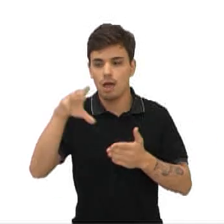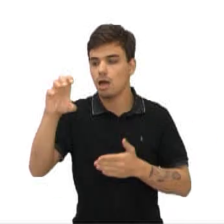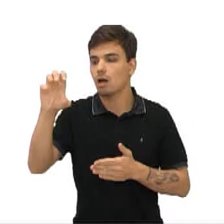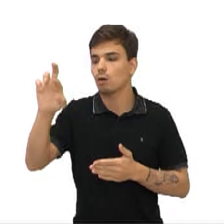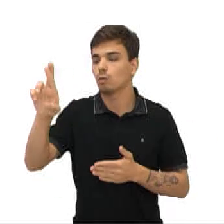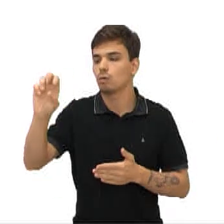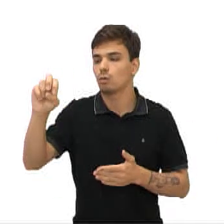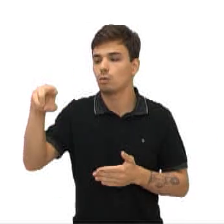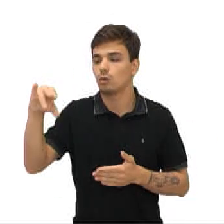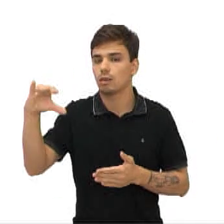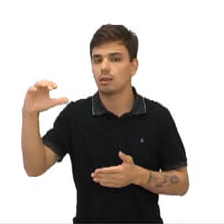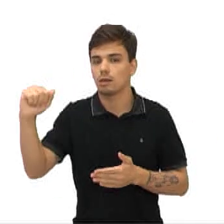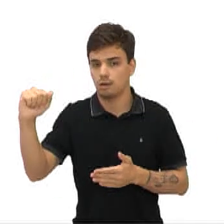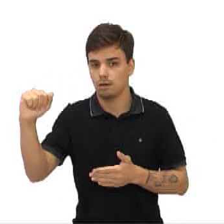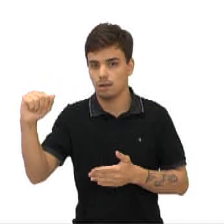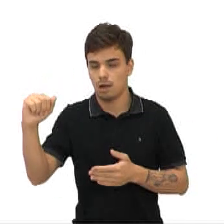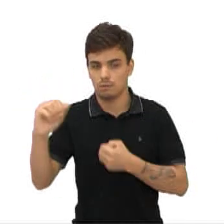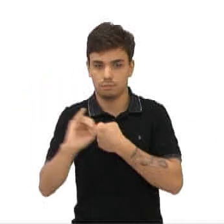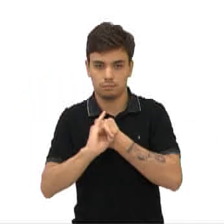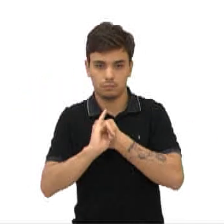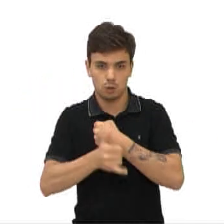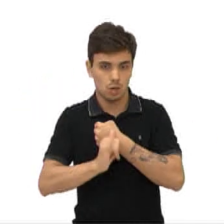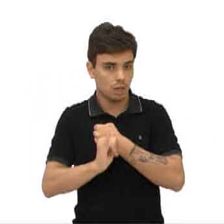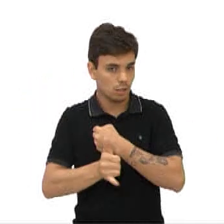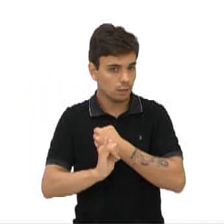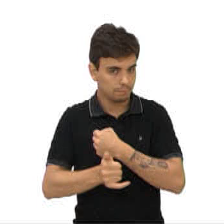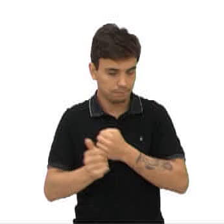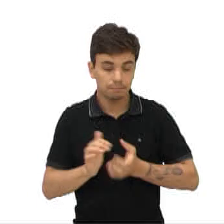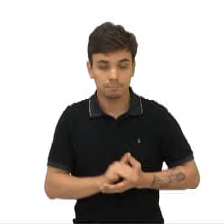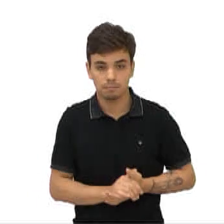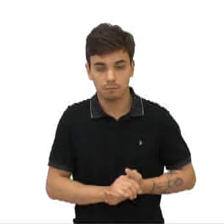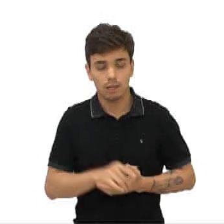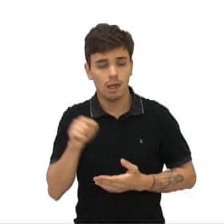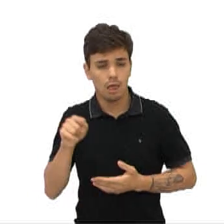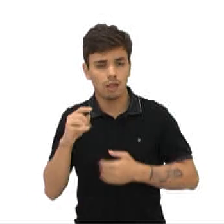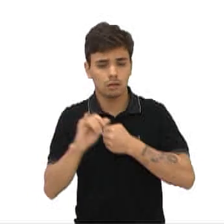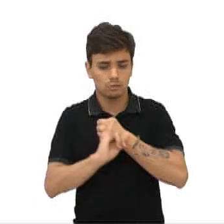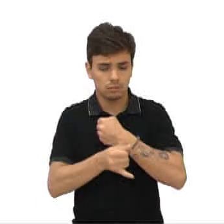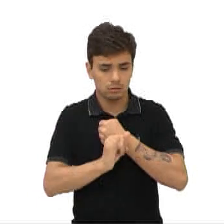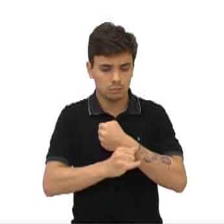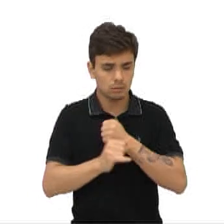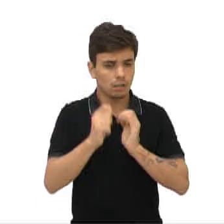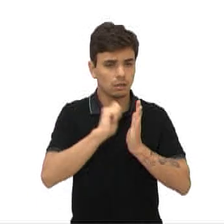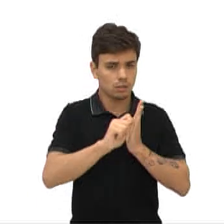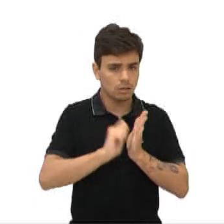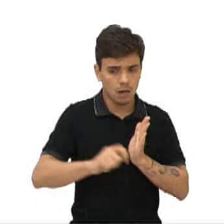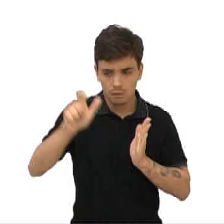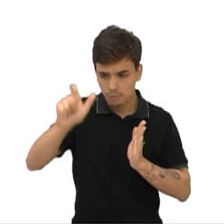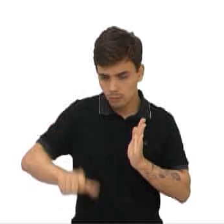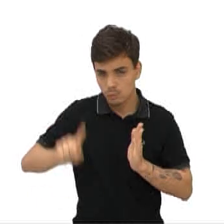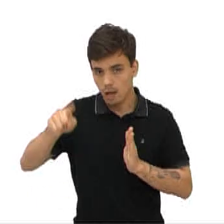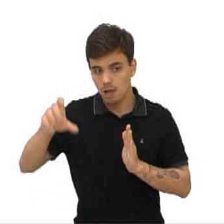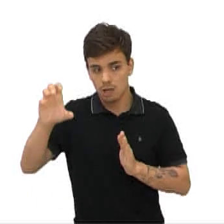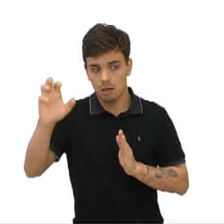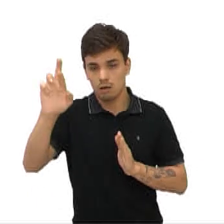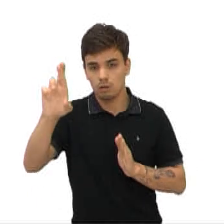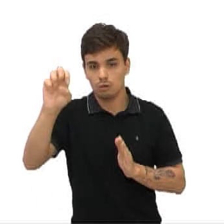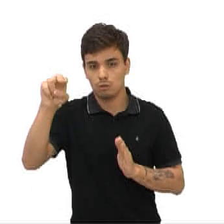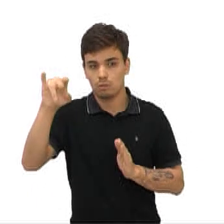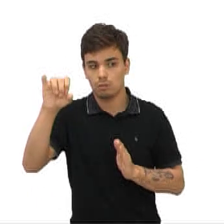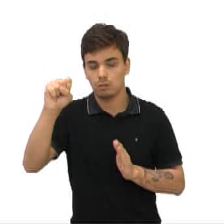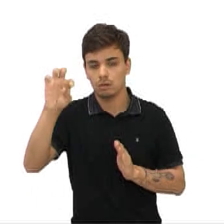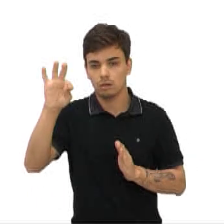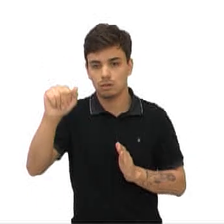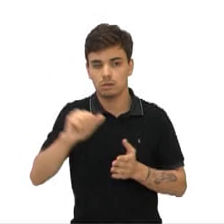crônica, tá? A pessoa que escreve crônicas, ela é chamada de cronista. A cronista,